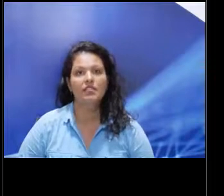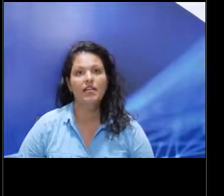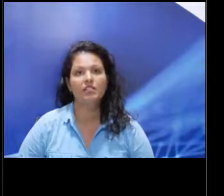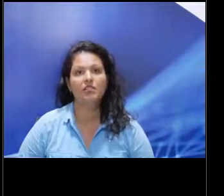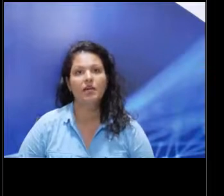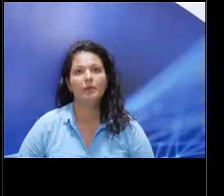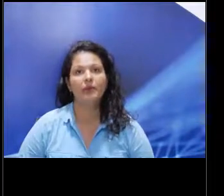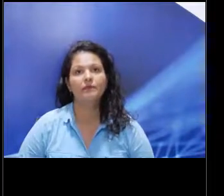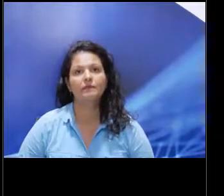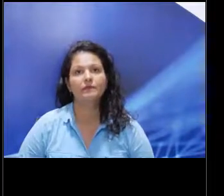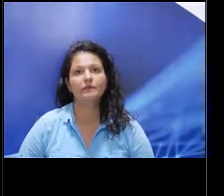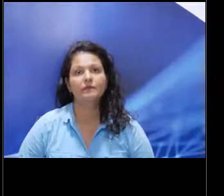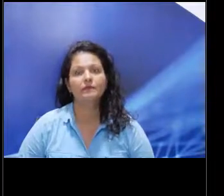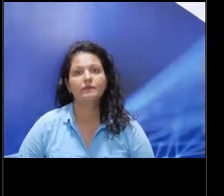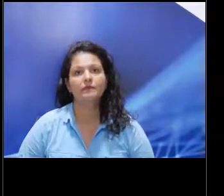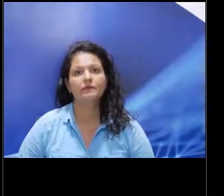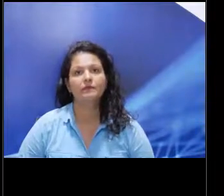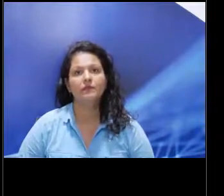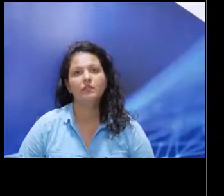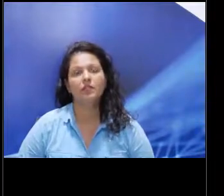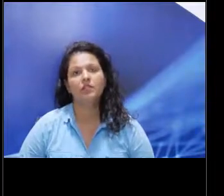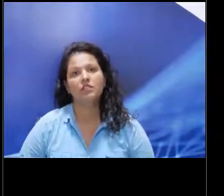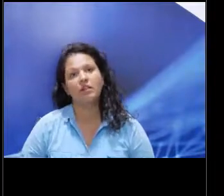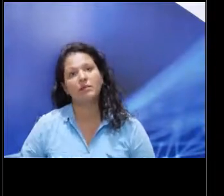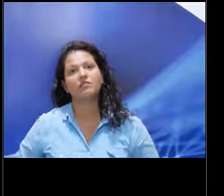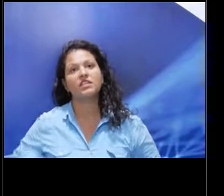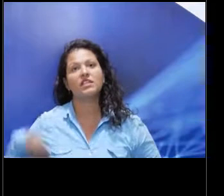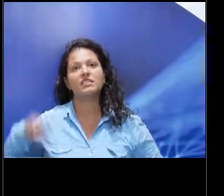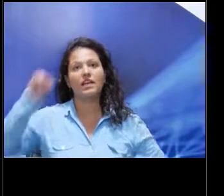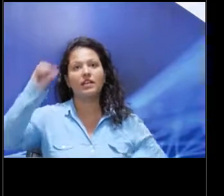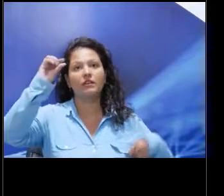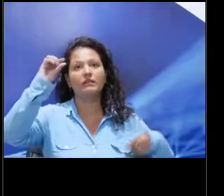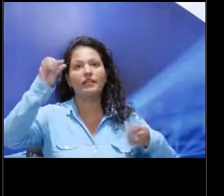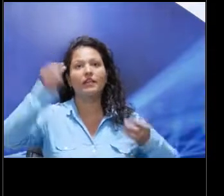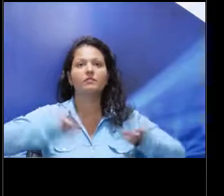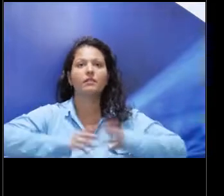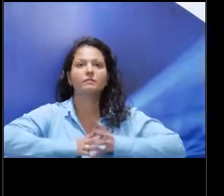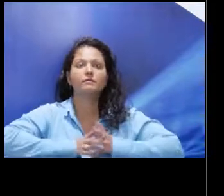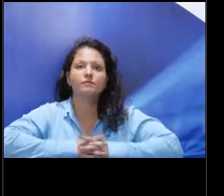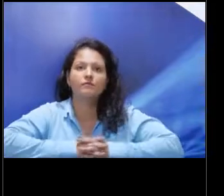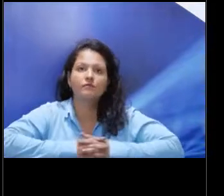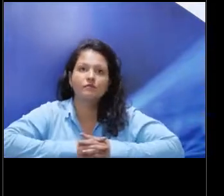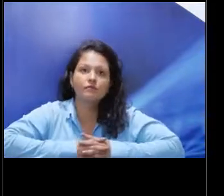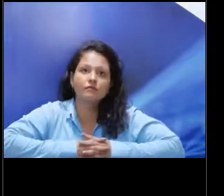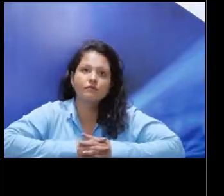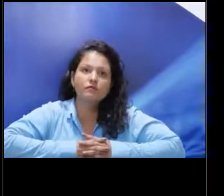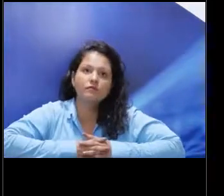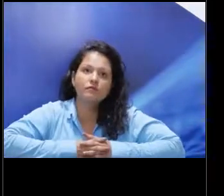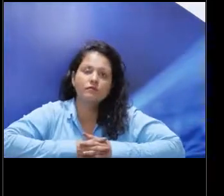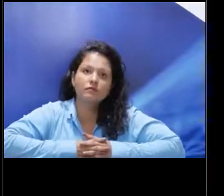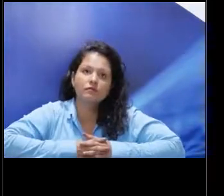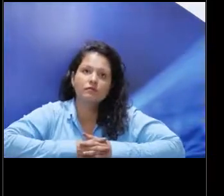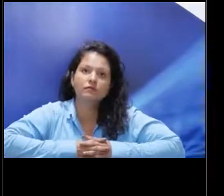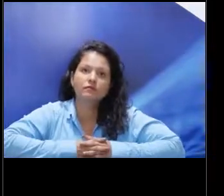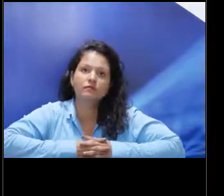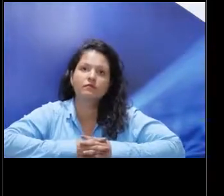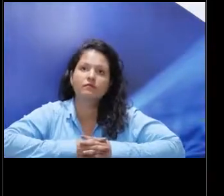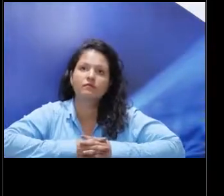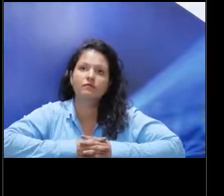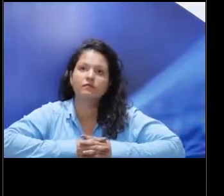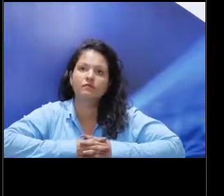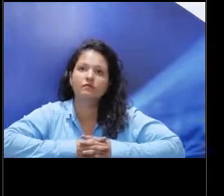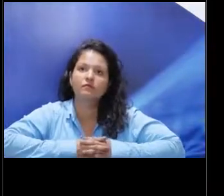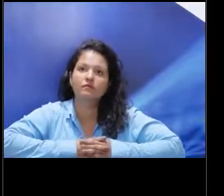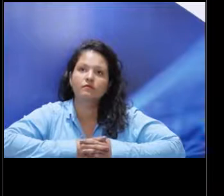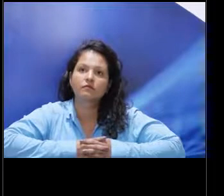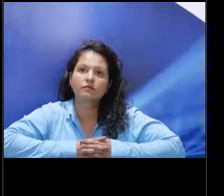processo de ensilagem de capim? Olha, o milho grão... Inteiro, né? Olha, o grão inteiro, assim, se a gente